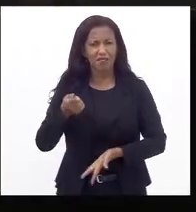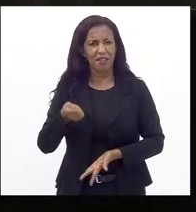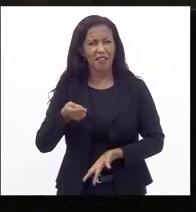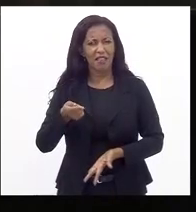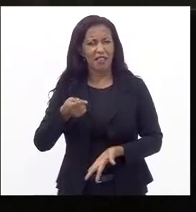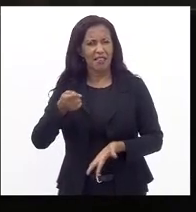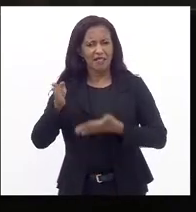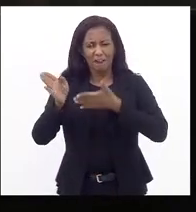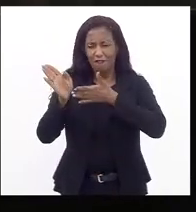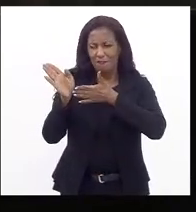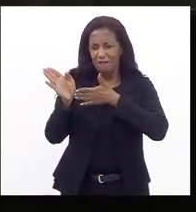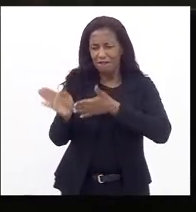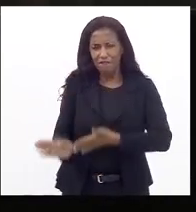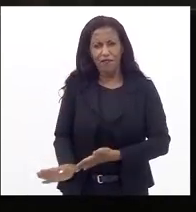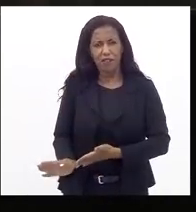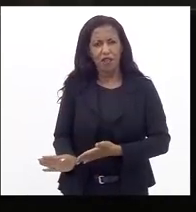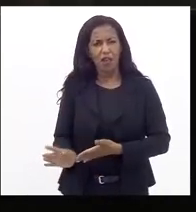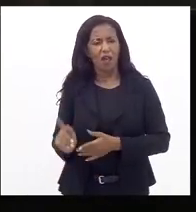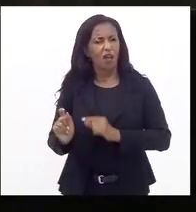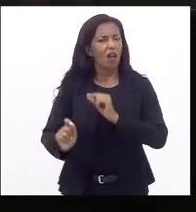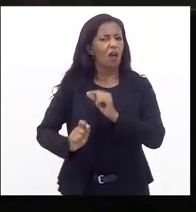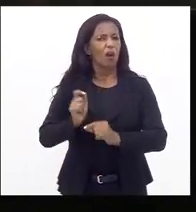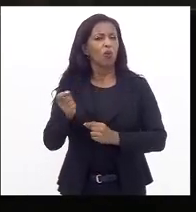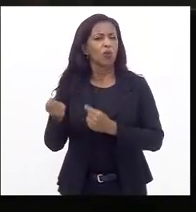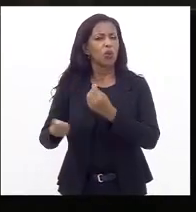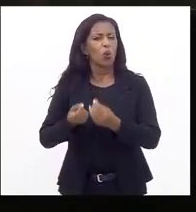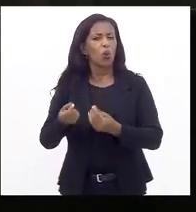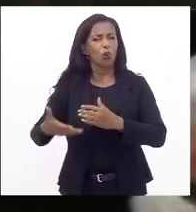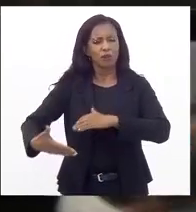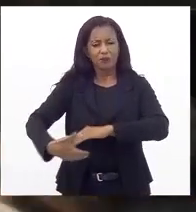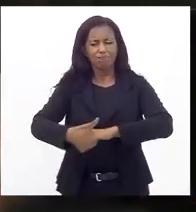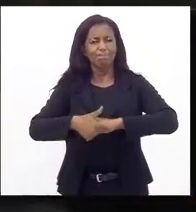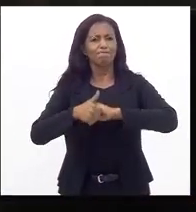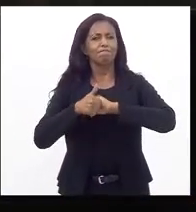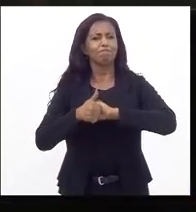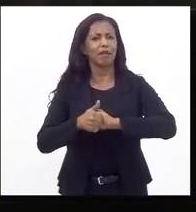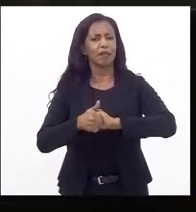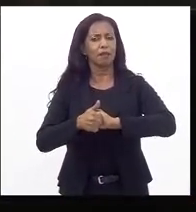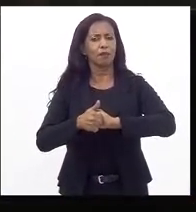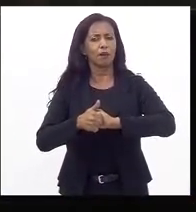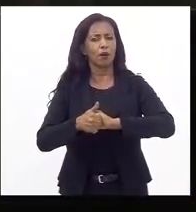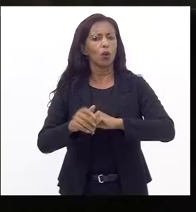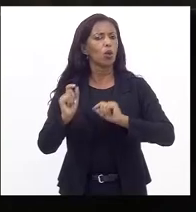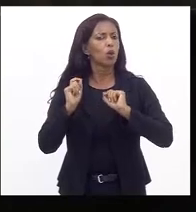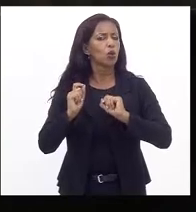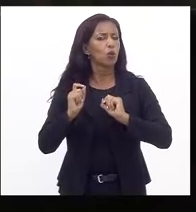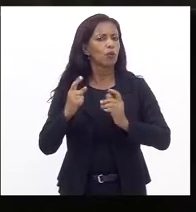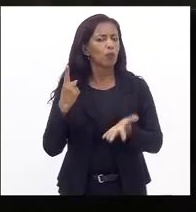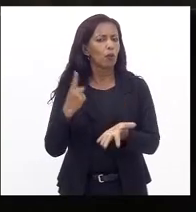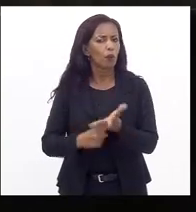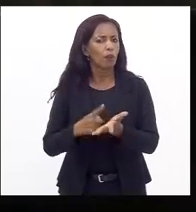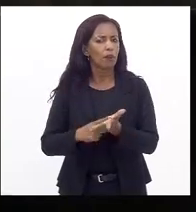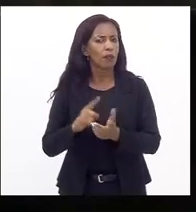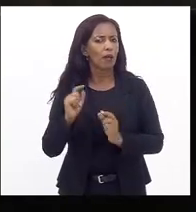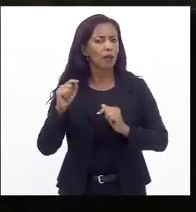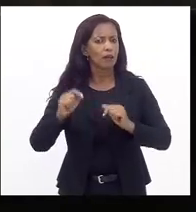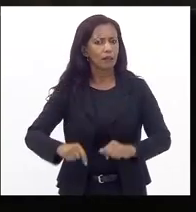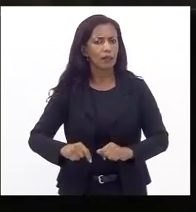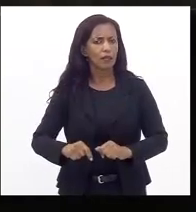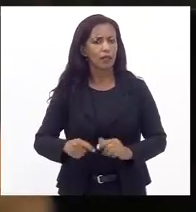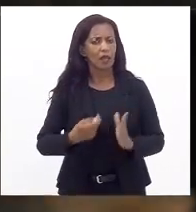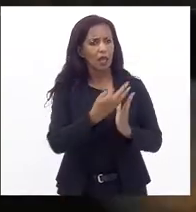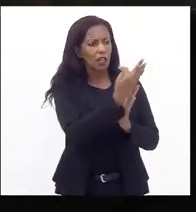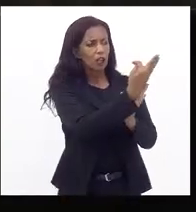sua utilidade Ao que se até a quando se apertam as mãos e o que foi acordado aqui era que o